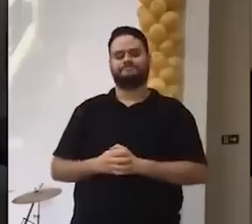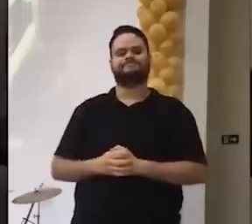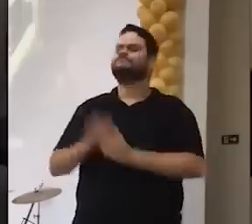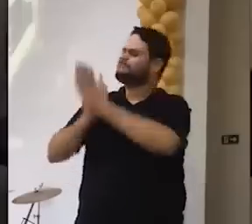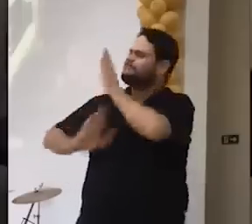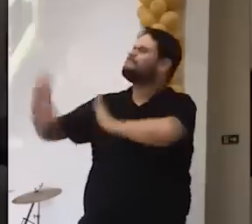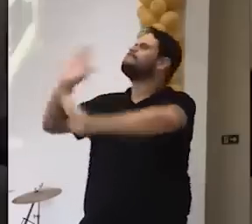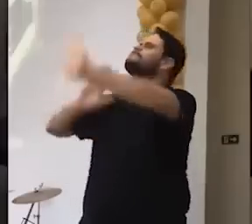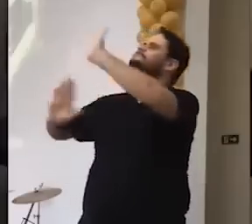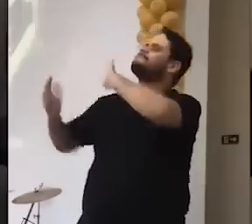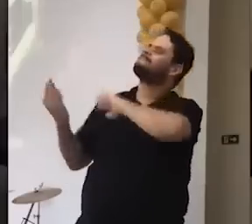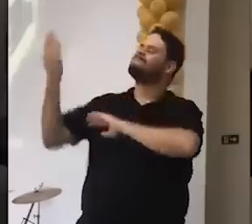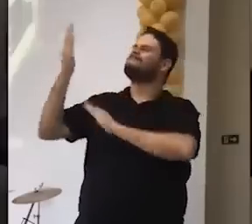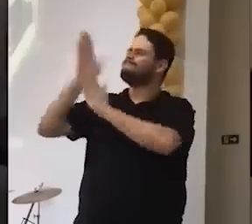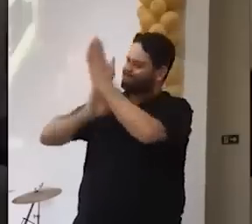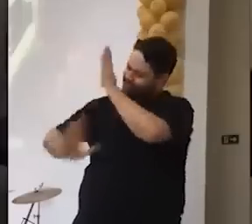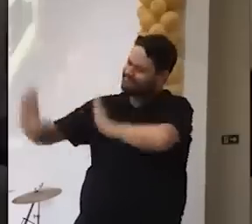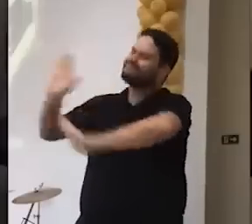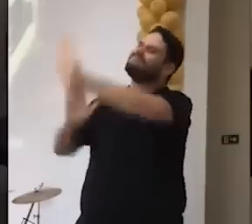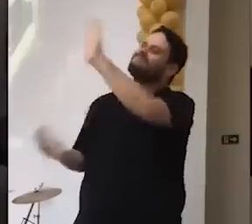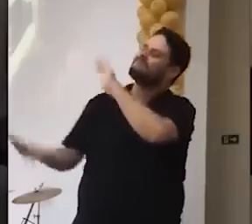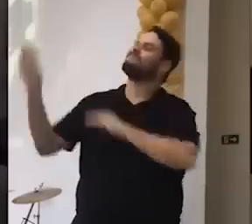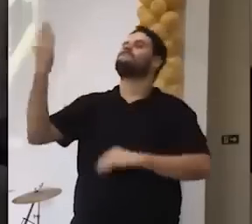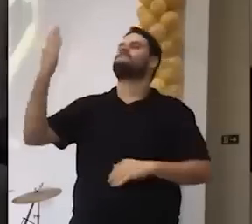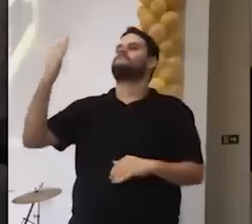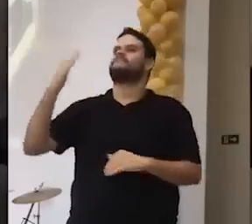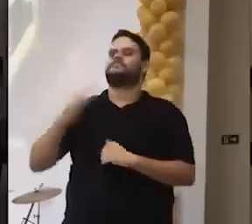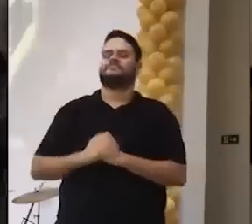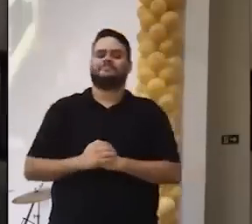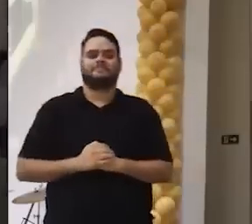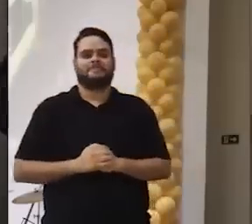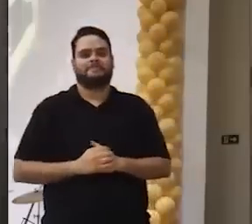Adore-o, adore-o.